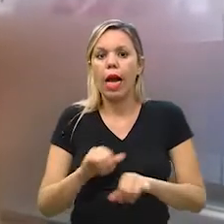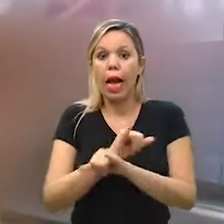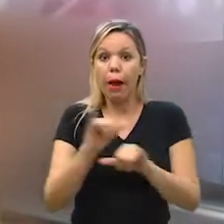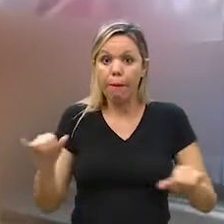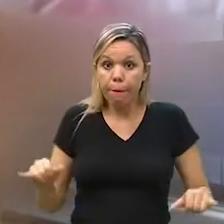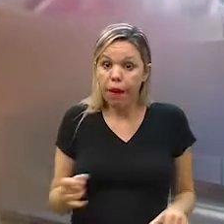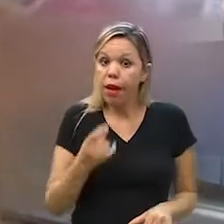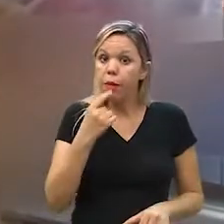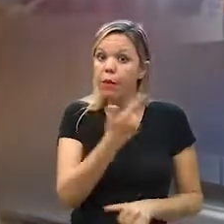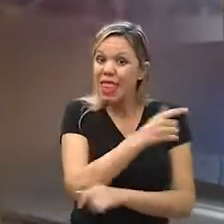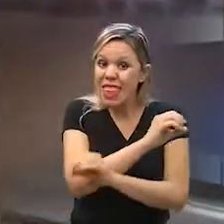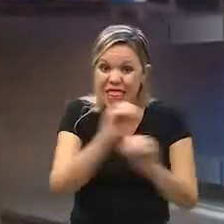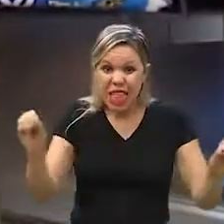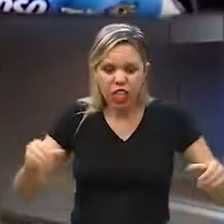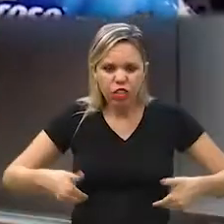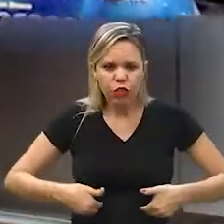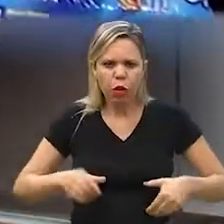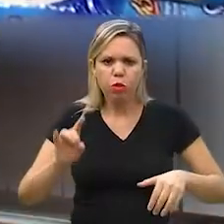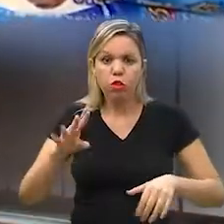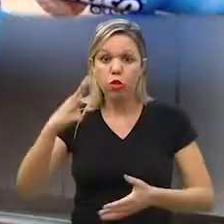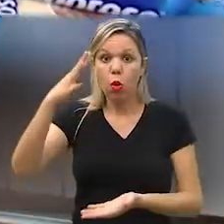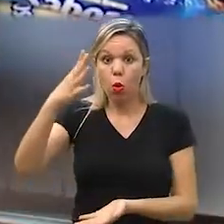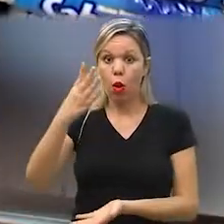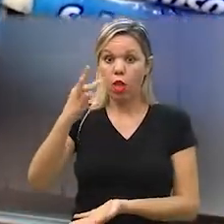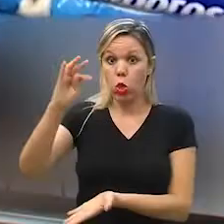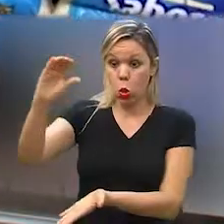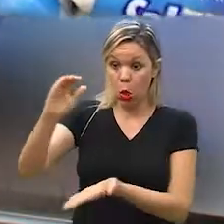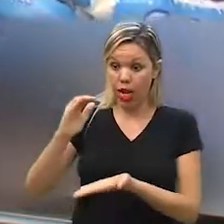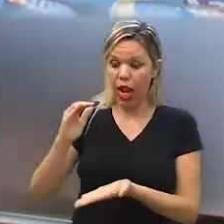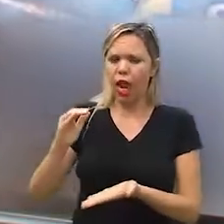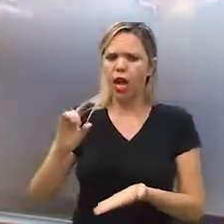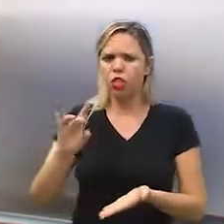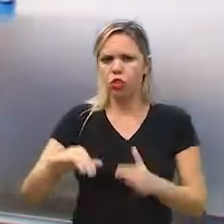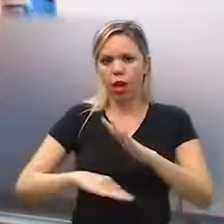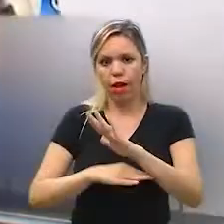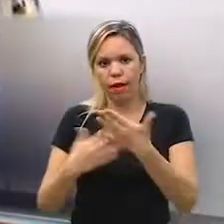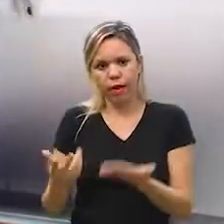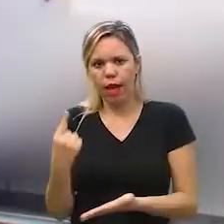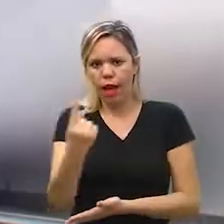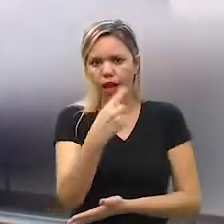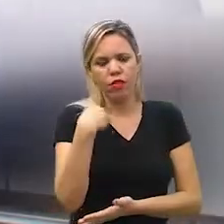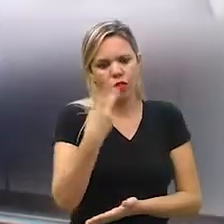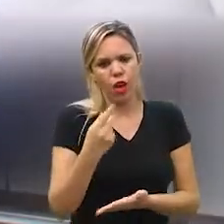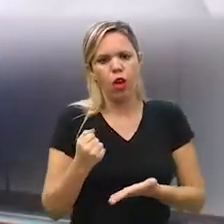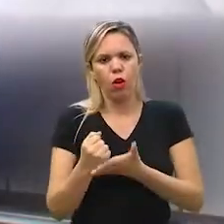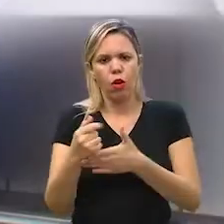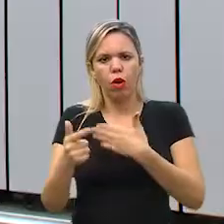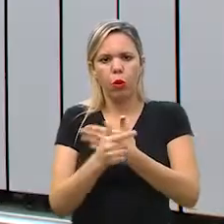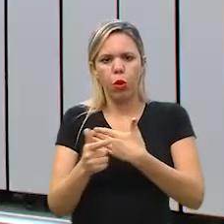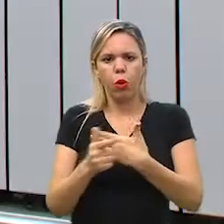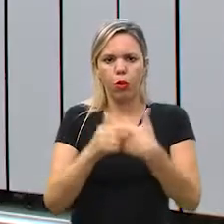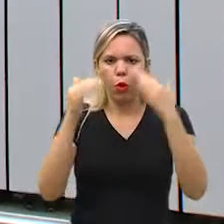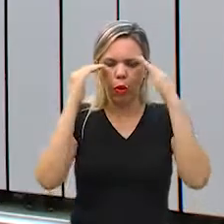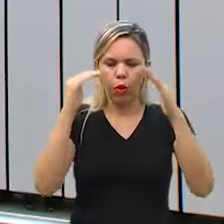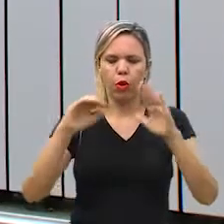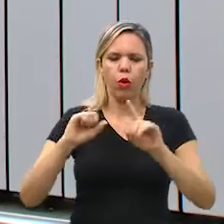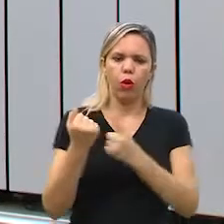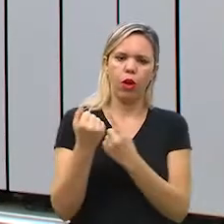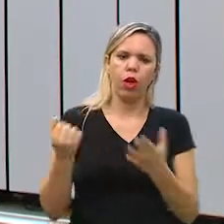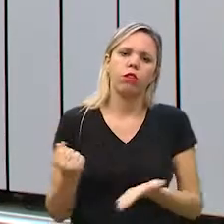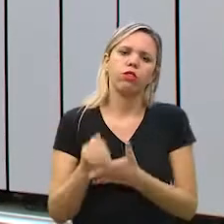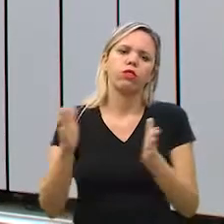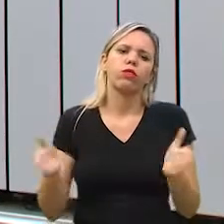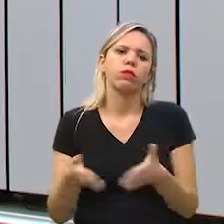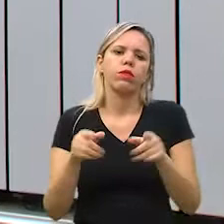4 toneladas só no Legislativo. Então isso é muito importante. Acho que cada vereador está fazendo seu papel social, porque todo mundo